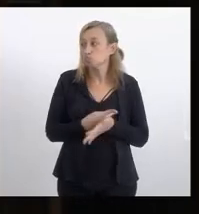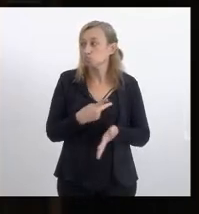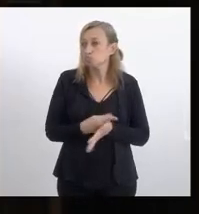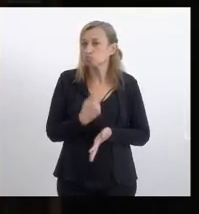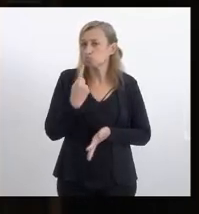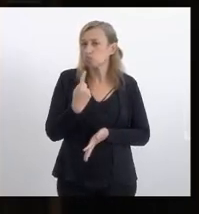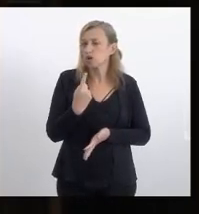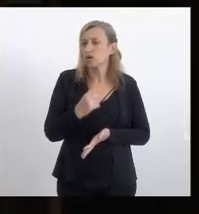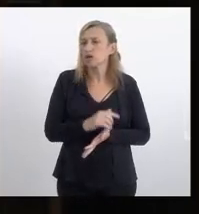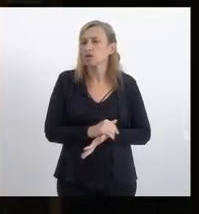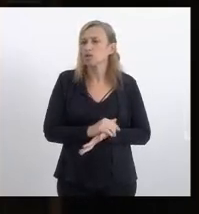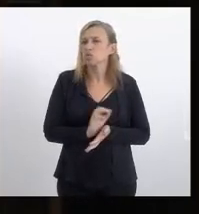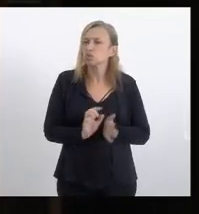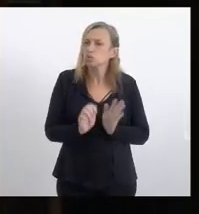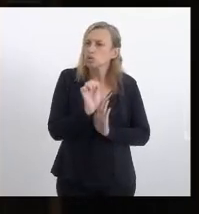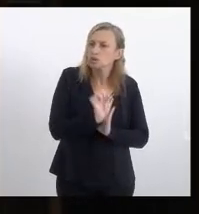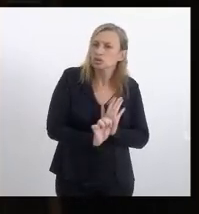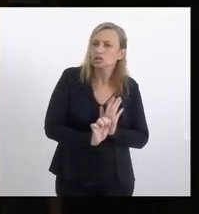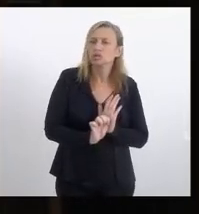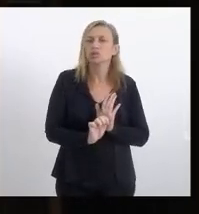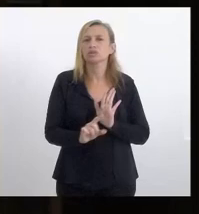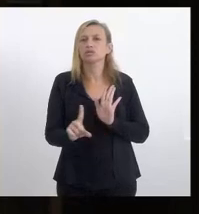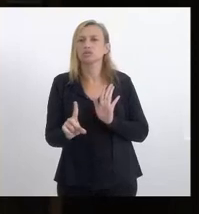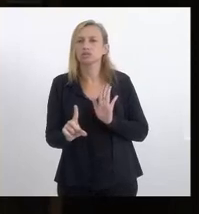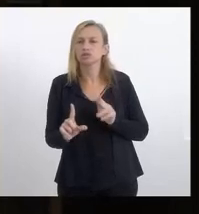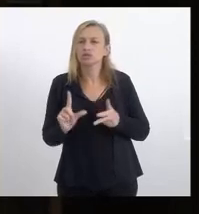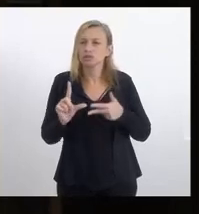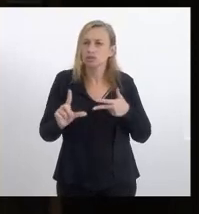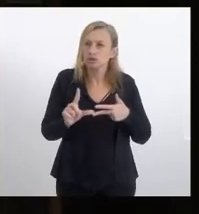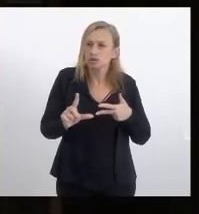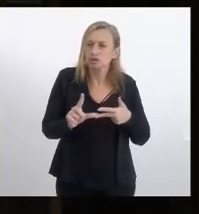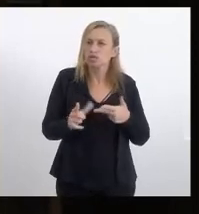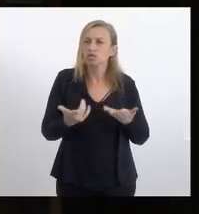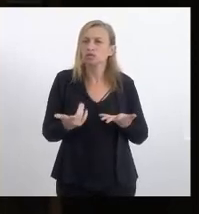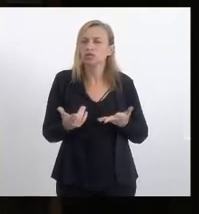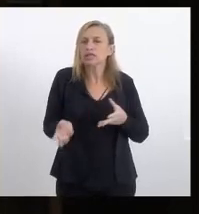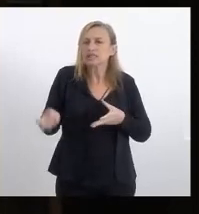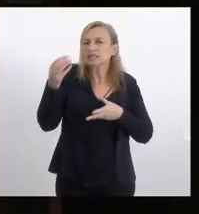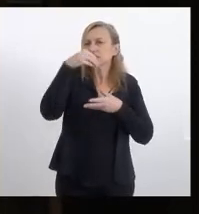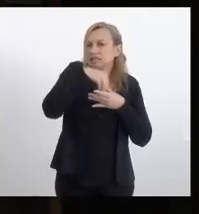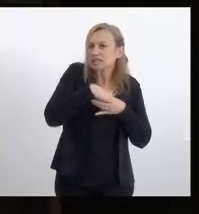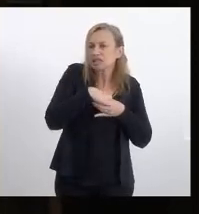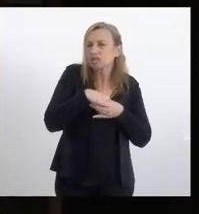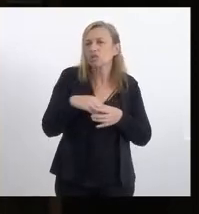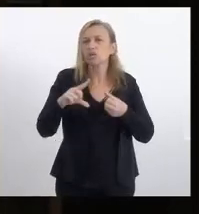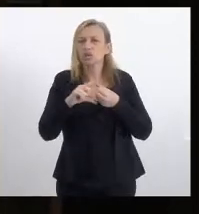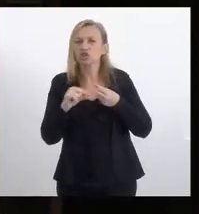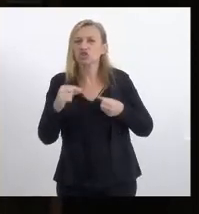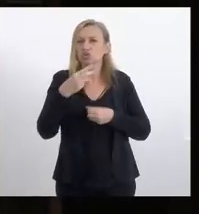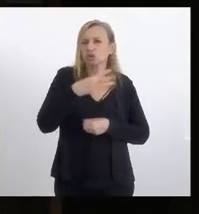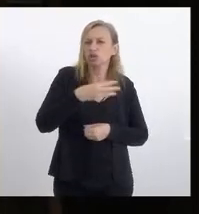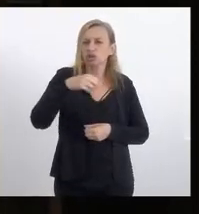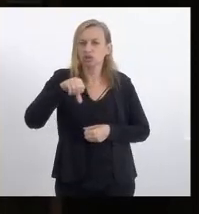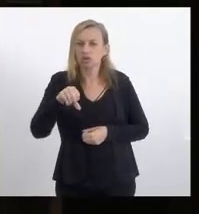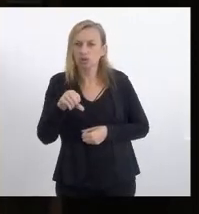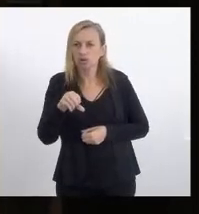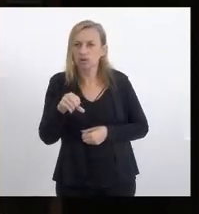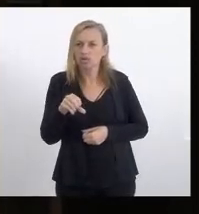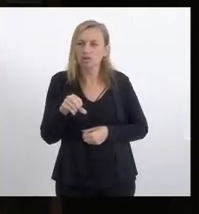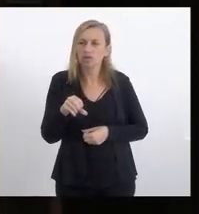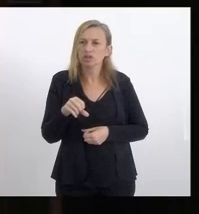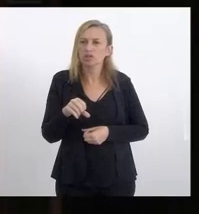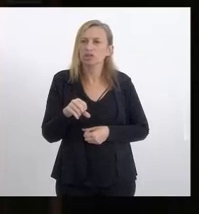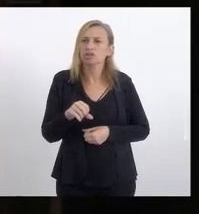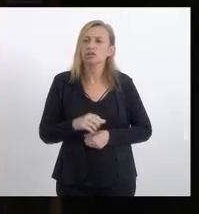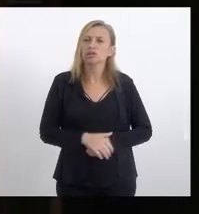de redação Legislativa colocada a revogação dentro do Artigo 39 A Casa Civil o corrigiu